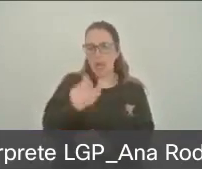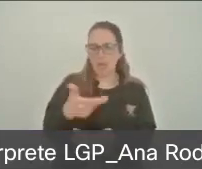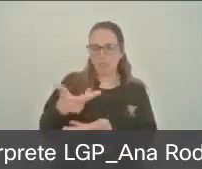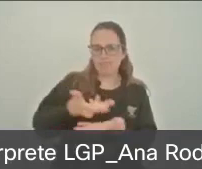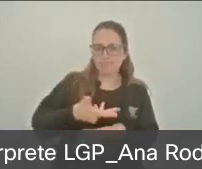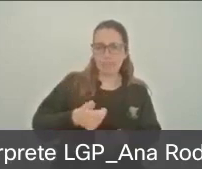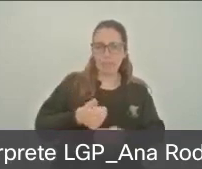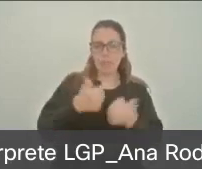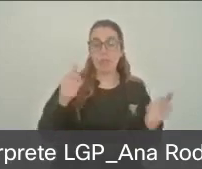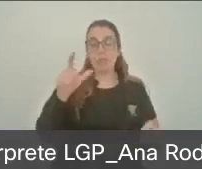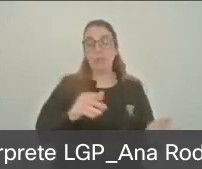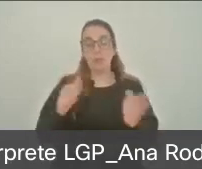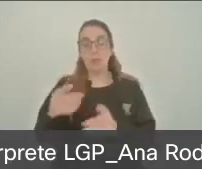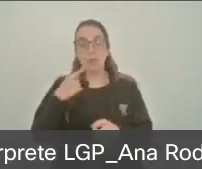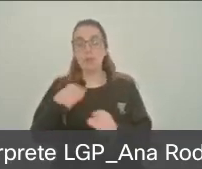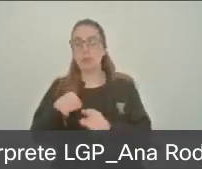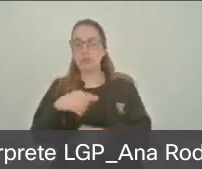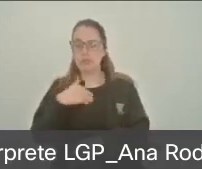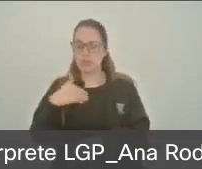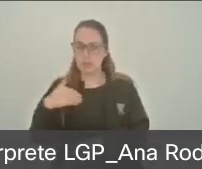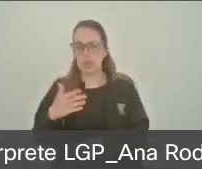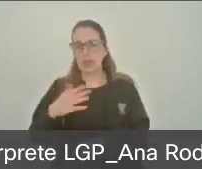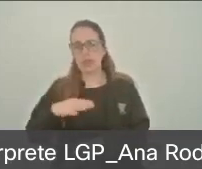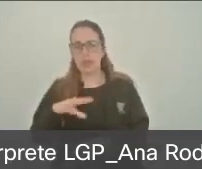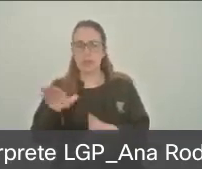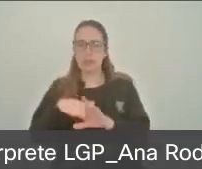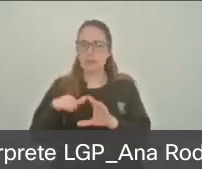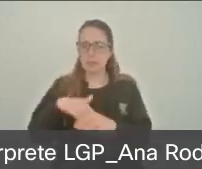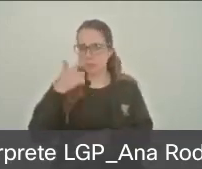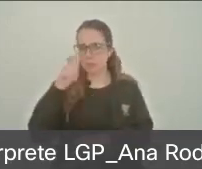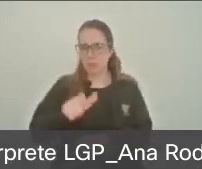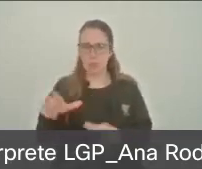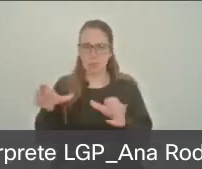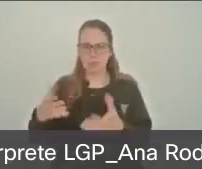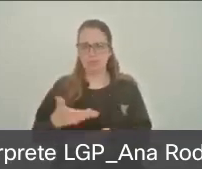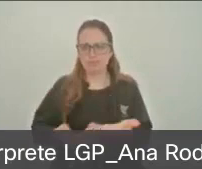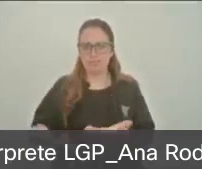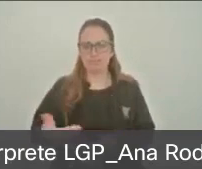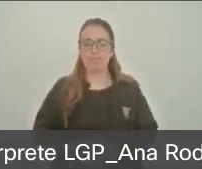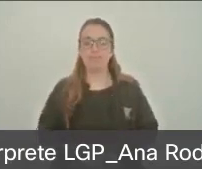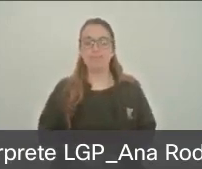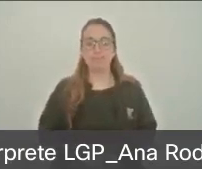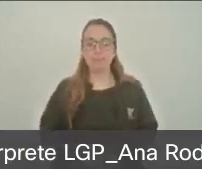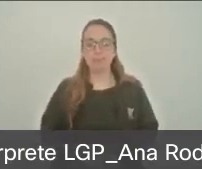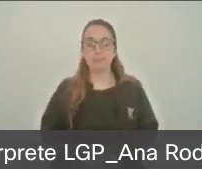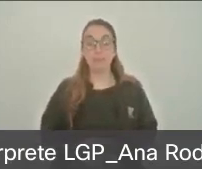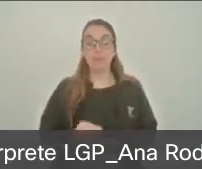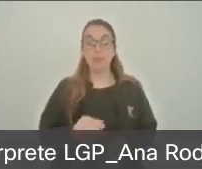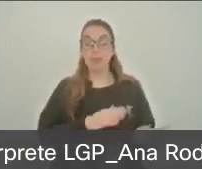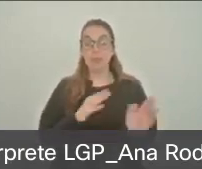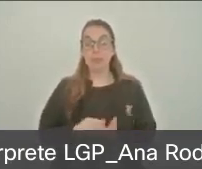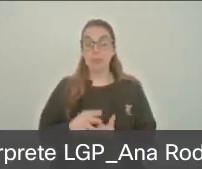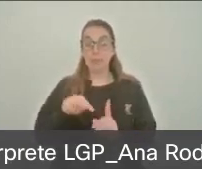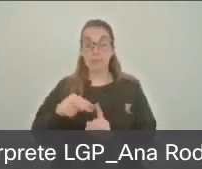uma política de saúde que assenta na promoção da participação individual. Passando agora para a segunda perspectiva de